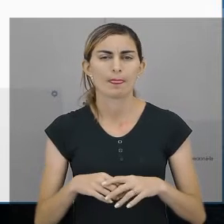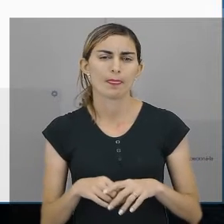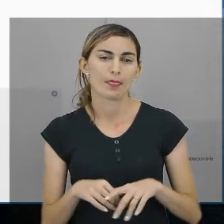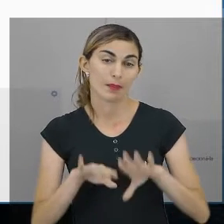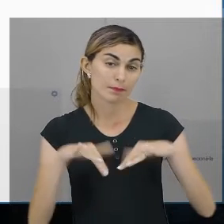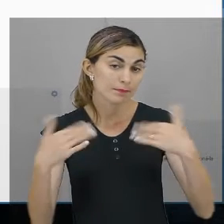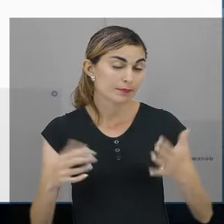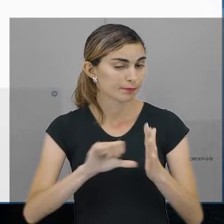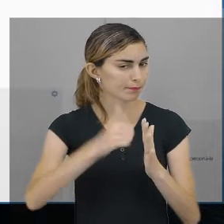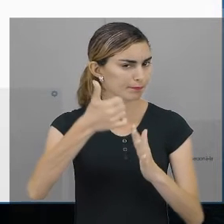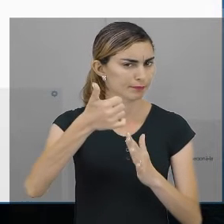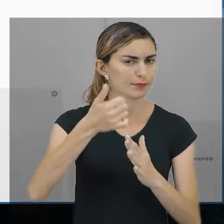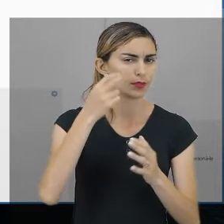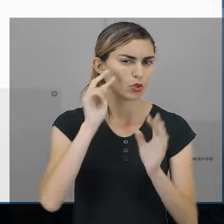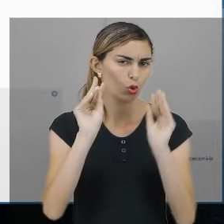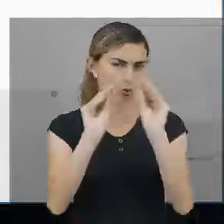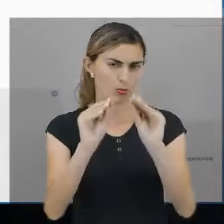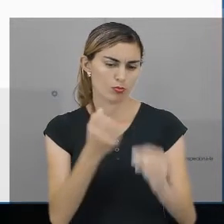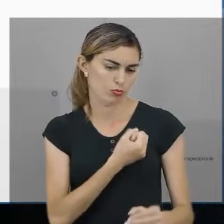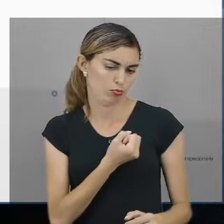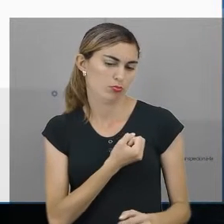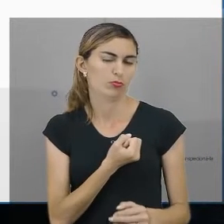Então, primeiro a gente fornece um número,